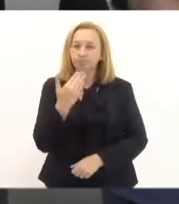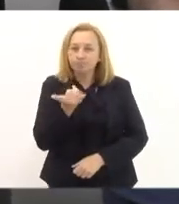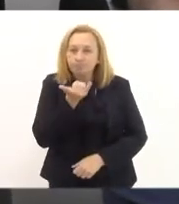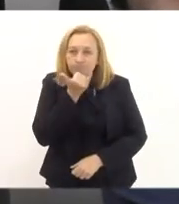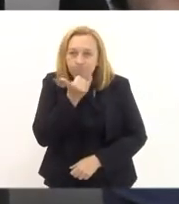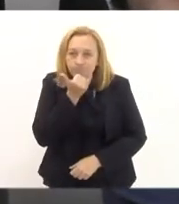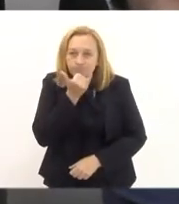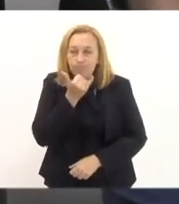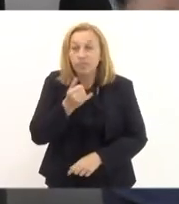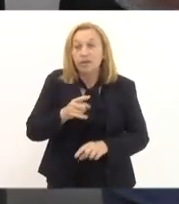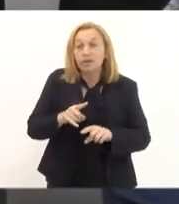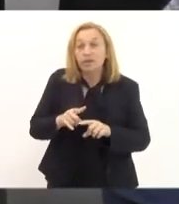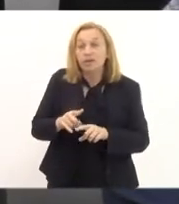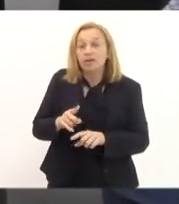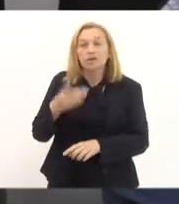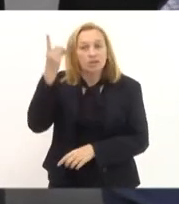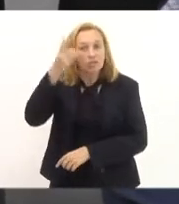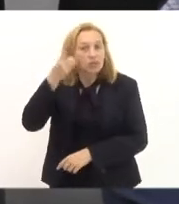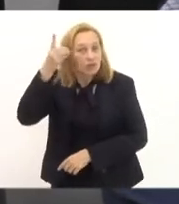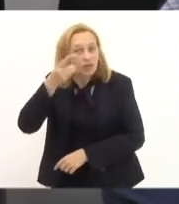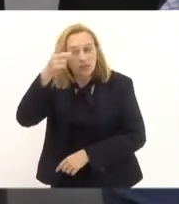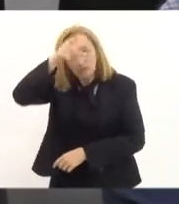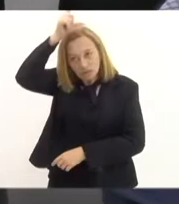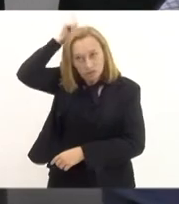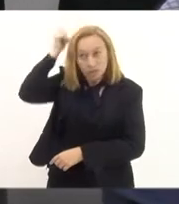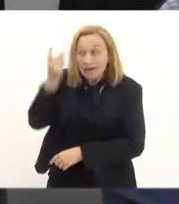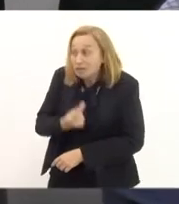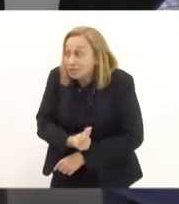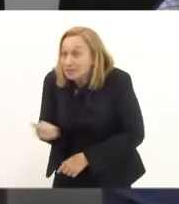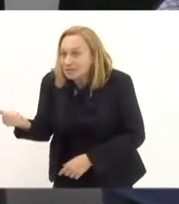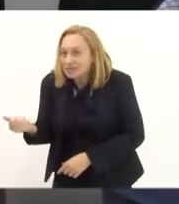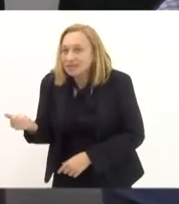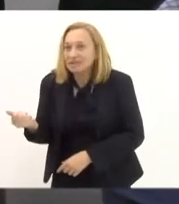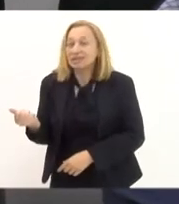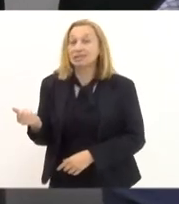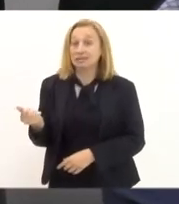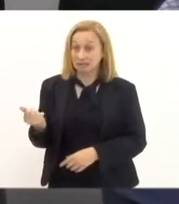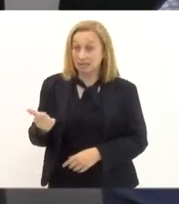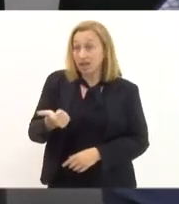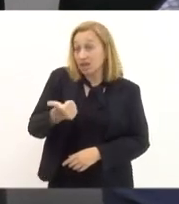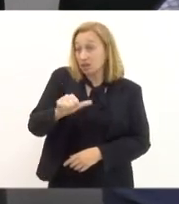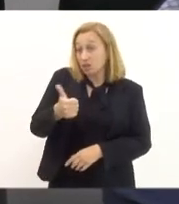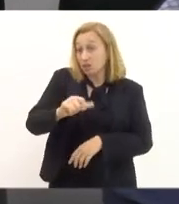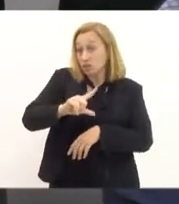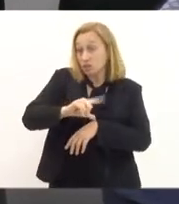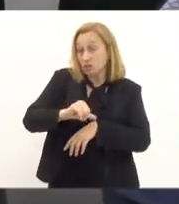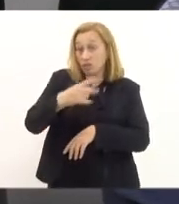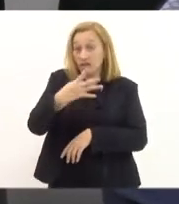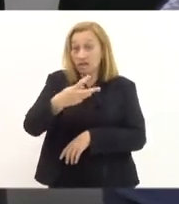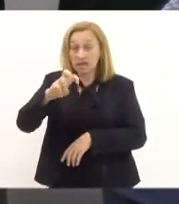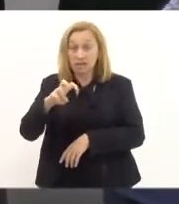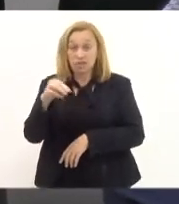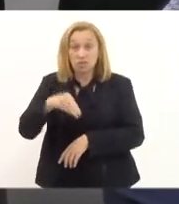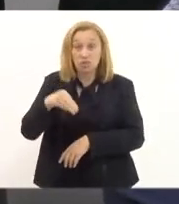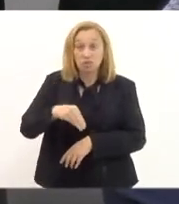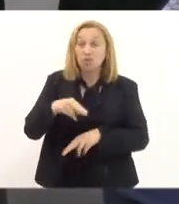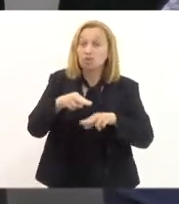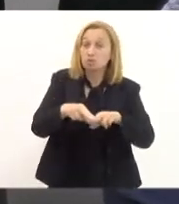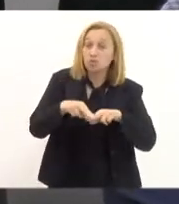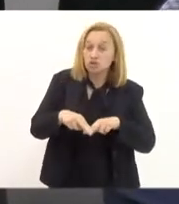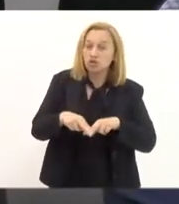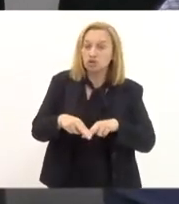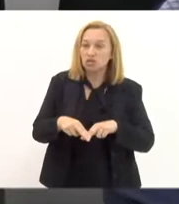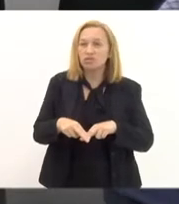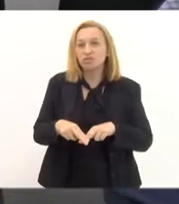desculpas mais ao DP Sobretudo o deputado dos pau e eu vou me retirar as 11:45 por conta dessas